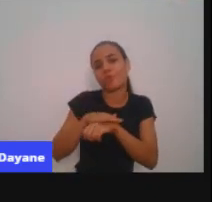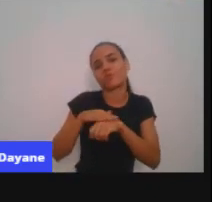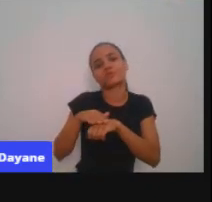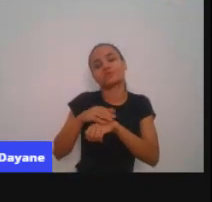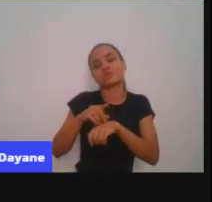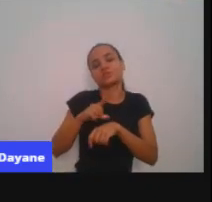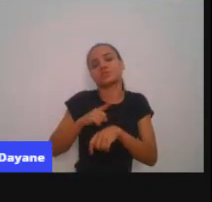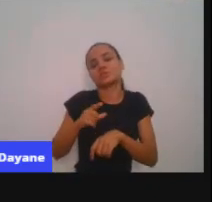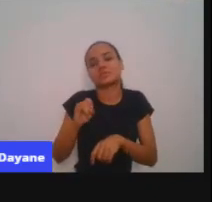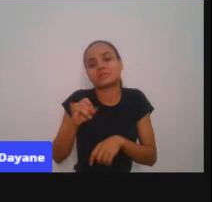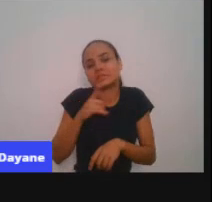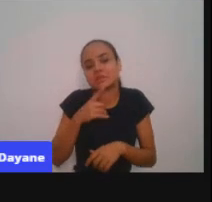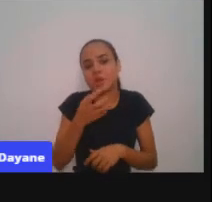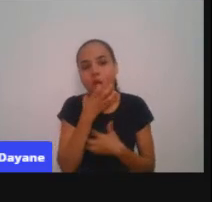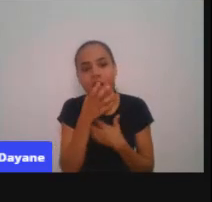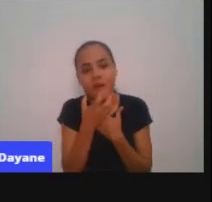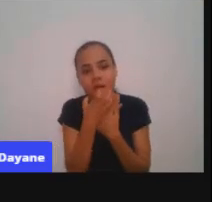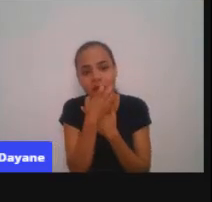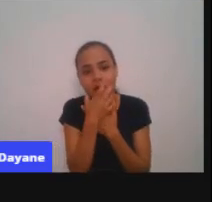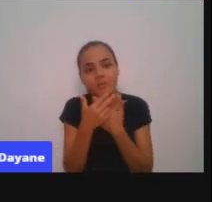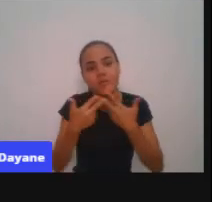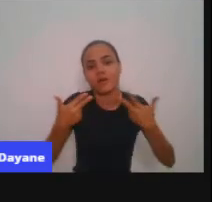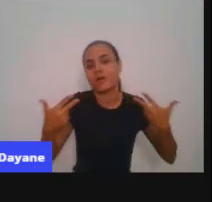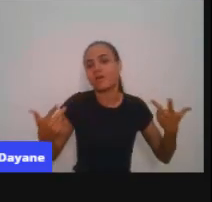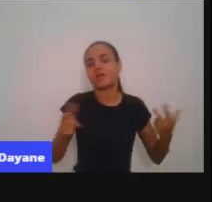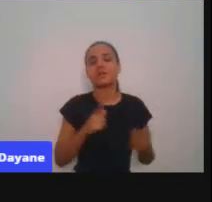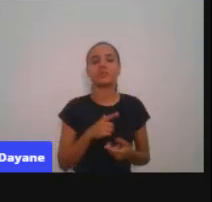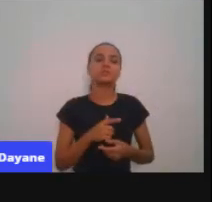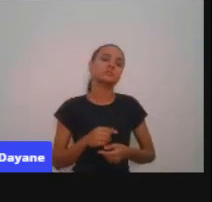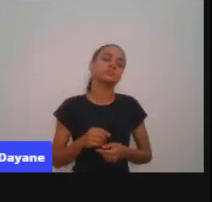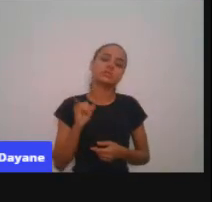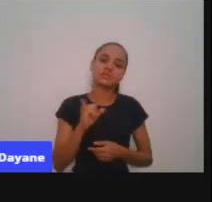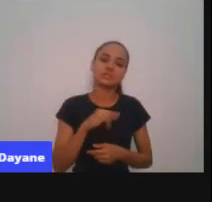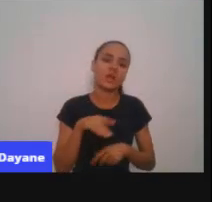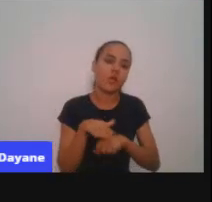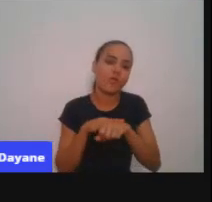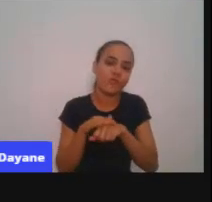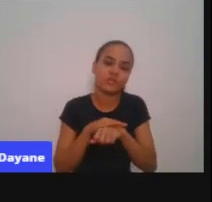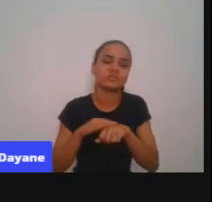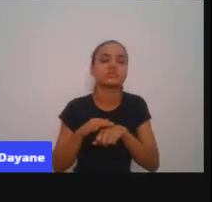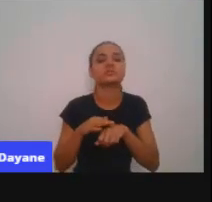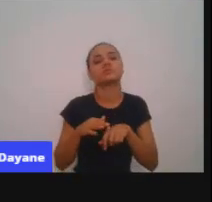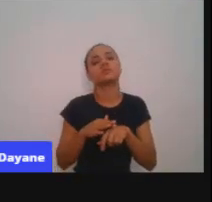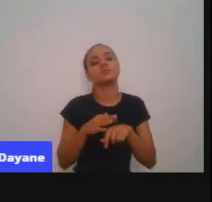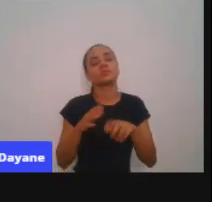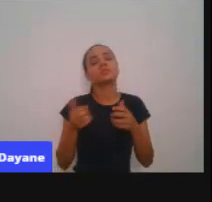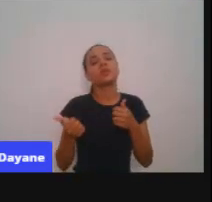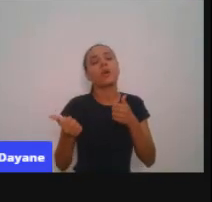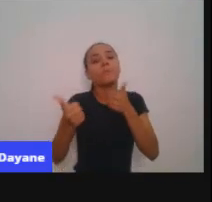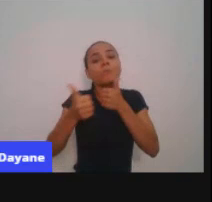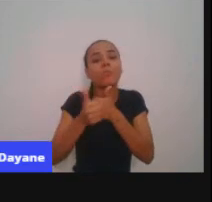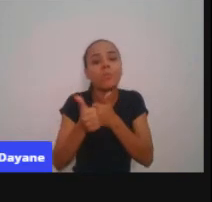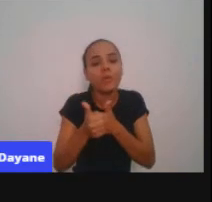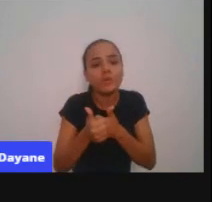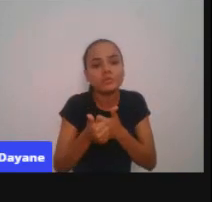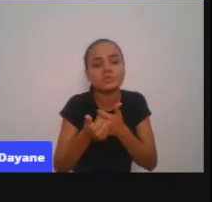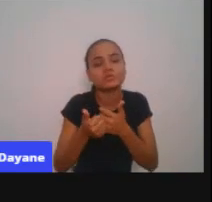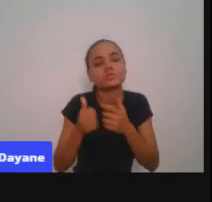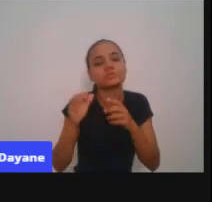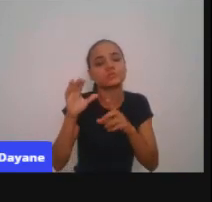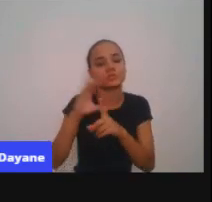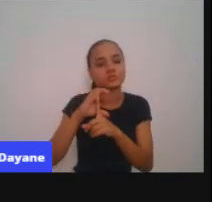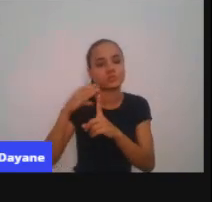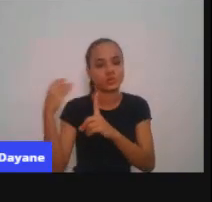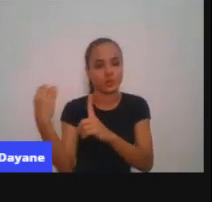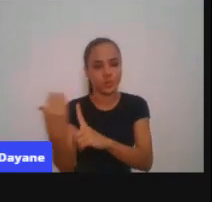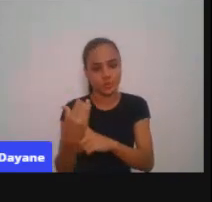lá, se a gente está conversando sobre alguma coisa que é próximo daquela comunidade, e de repente eu posso fazer alguma